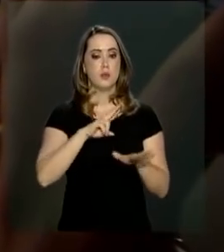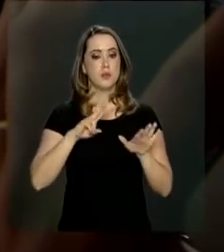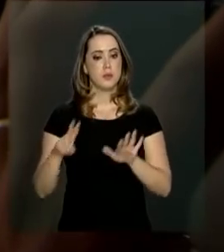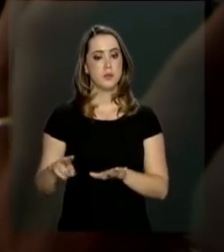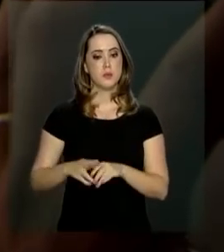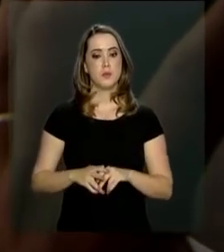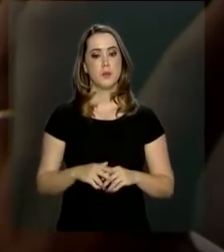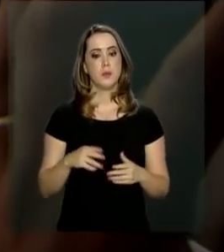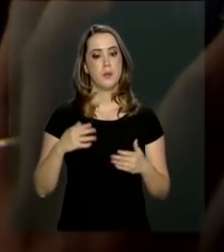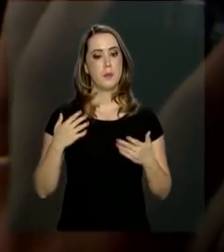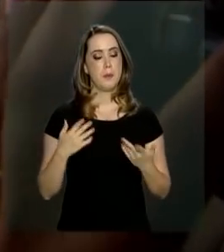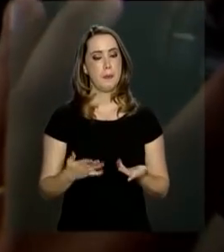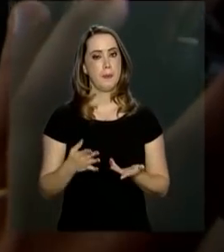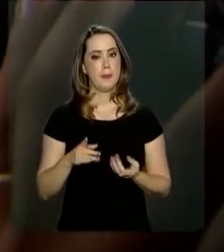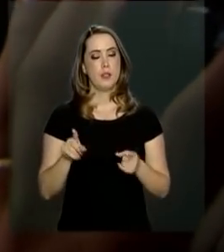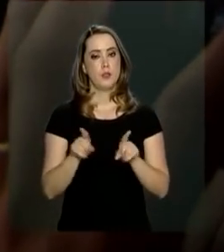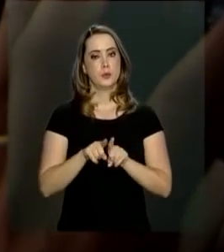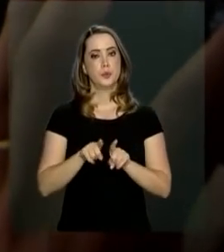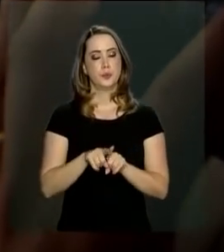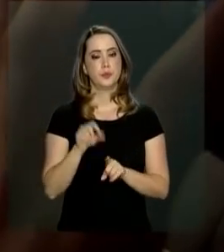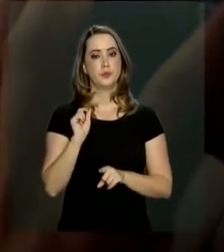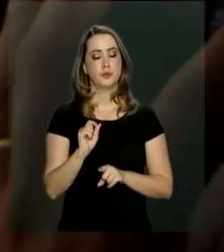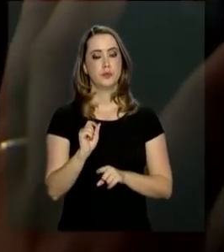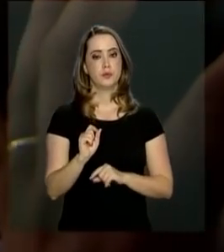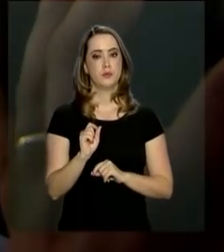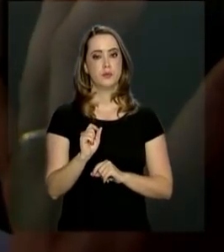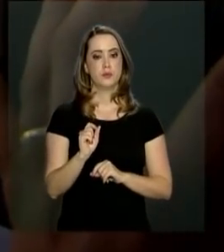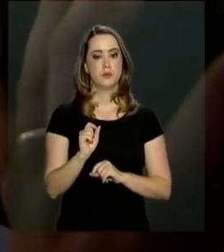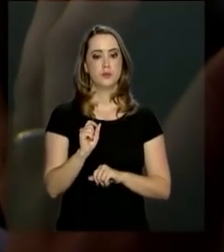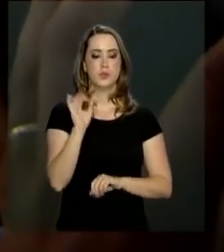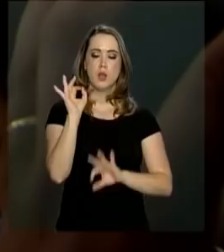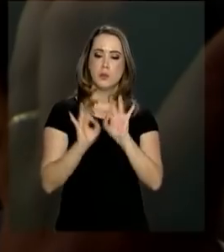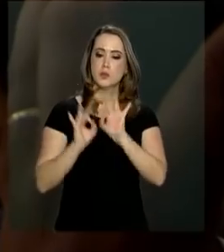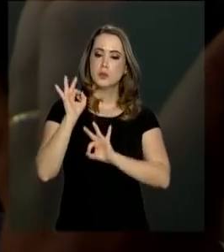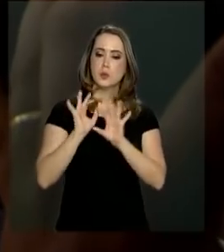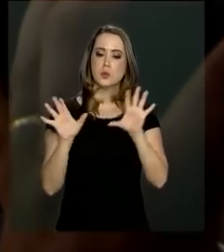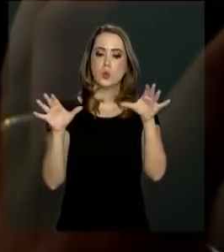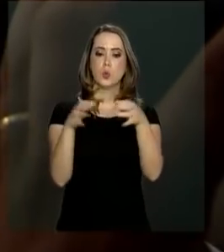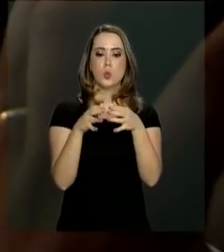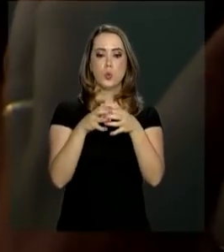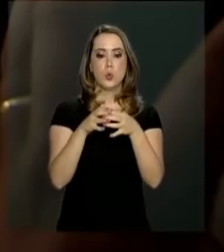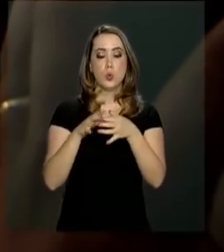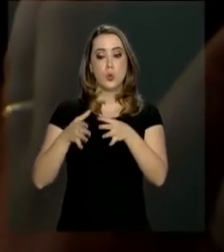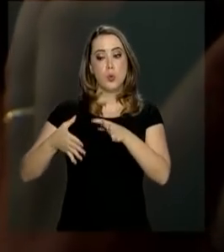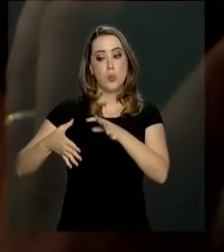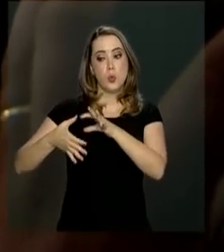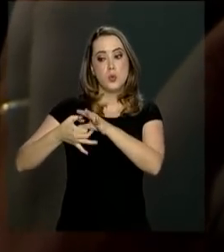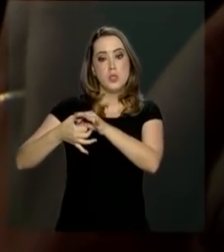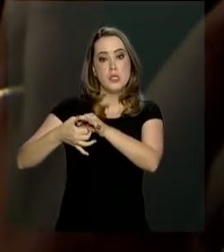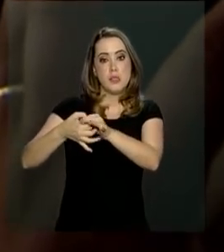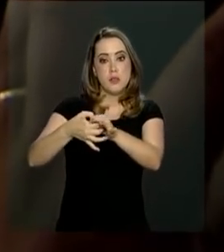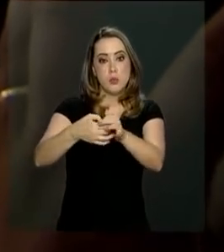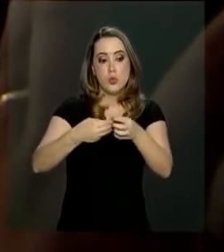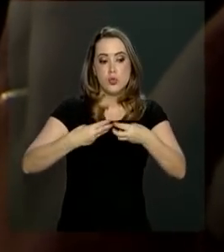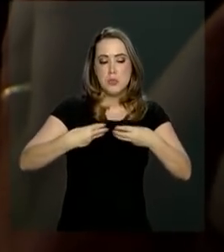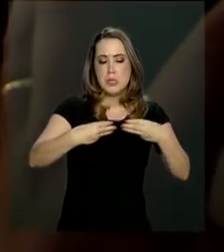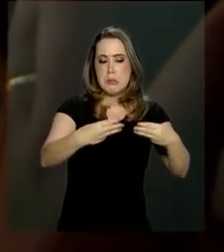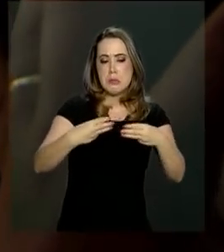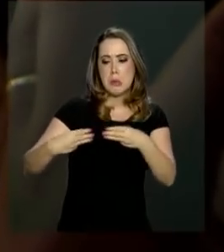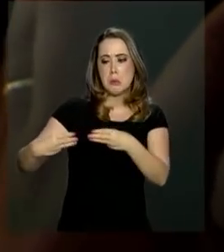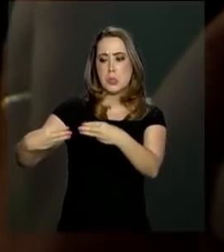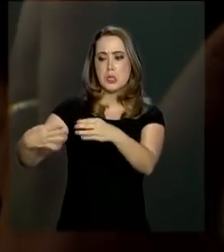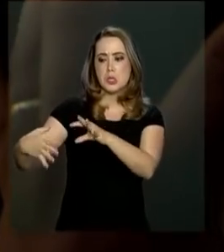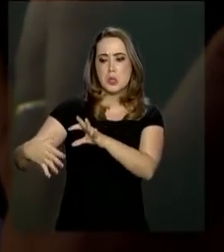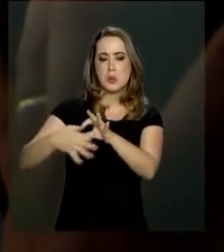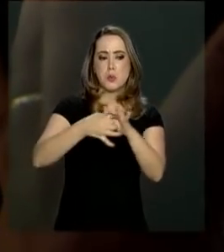semana. Além disso, né, a formatação de um grupo interministerial que vai cuidar das questões que envolvem